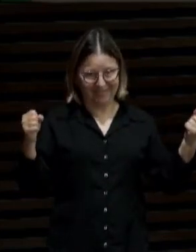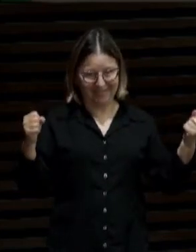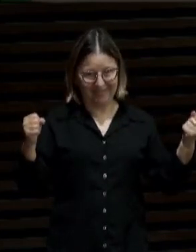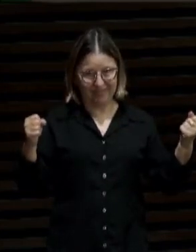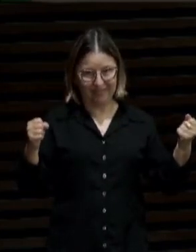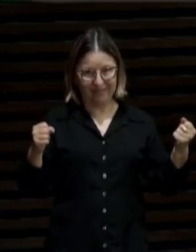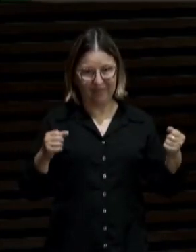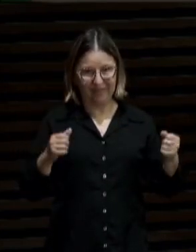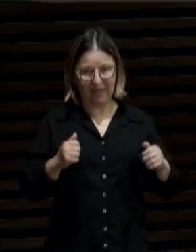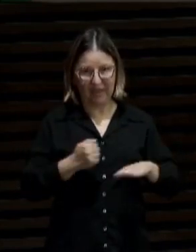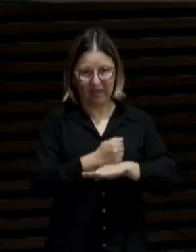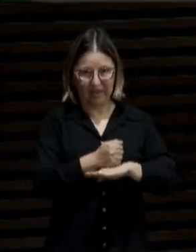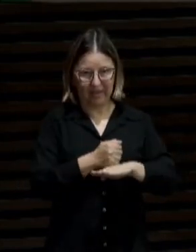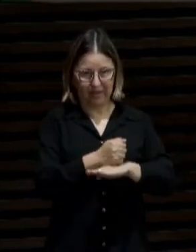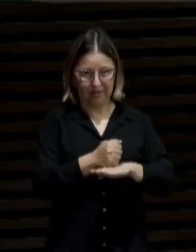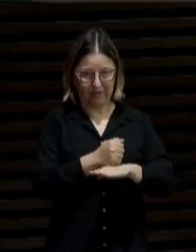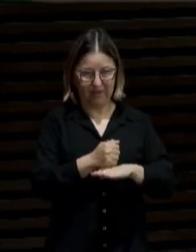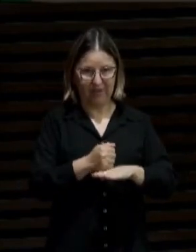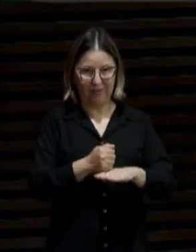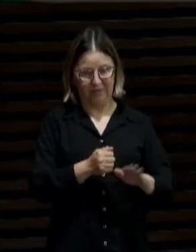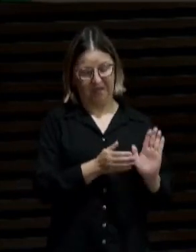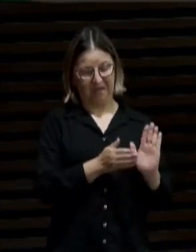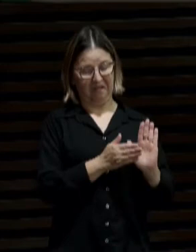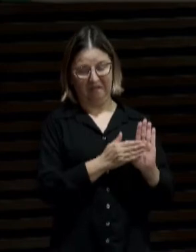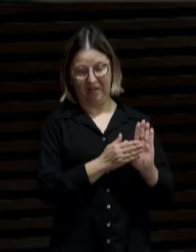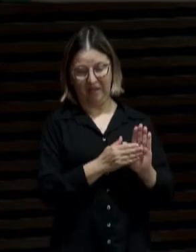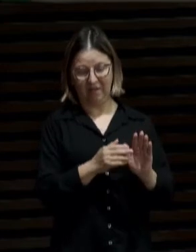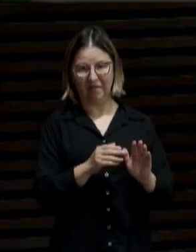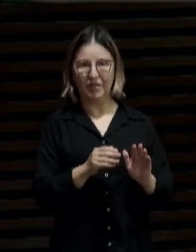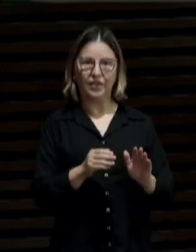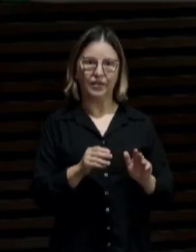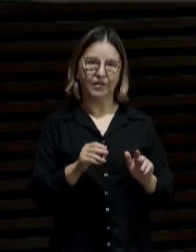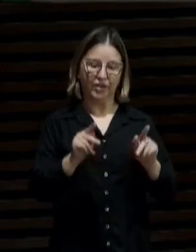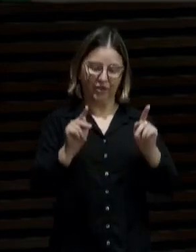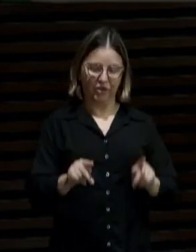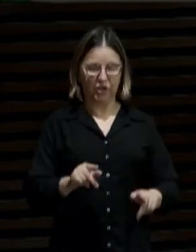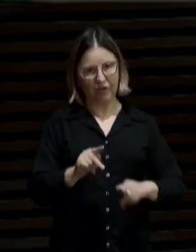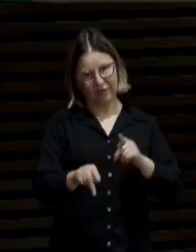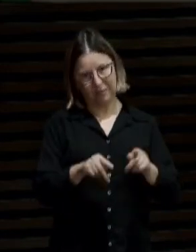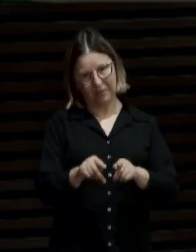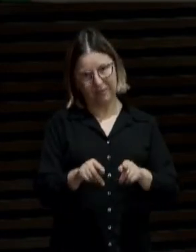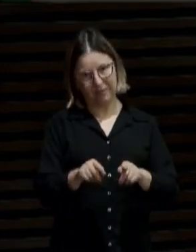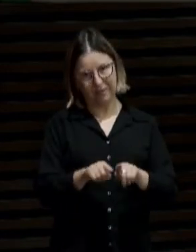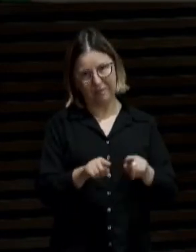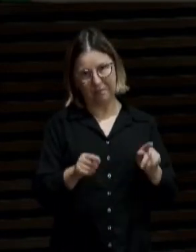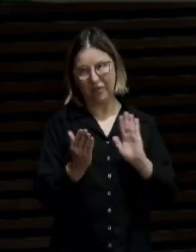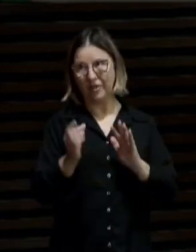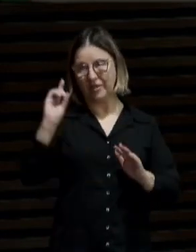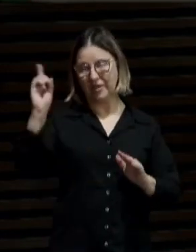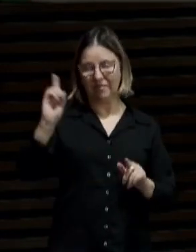Ele consegue se gloriar diante dos homens. O versículo não está falando isso. O versículo está falando, Abraão não tem do que se